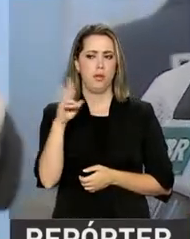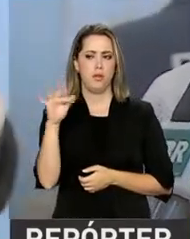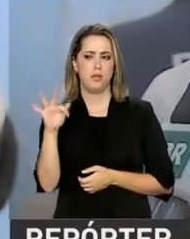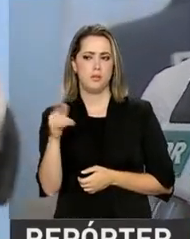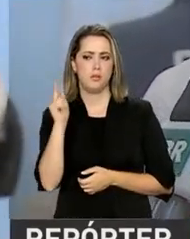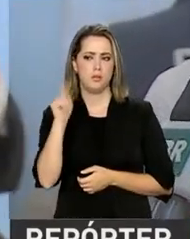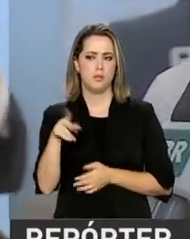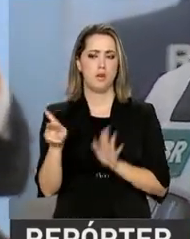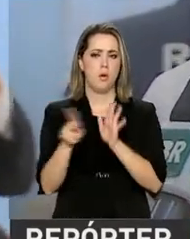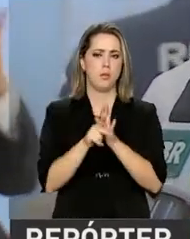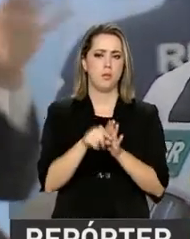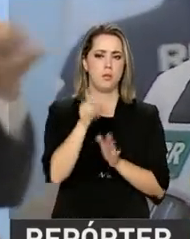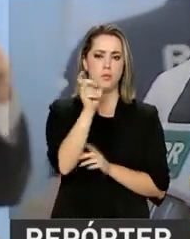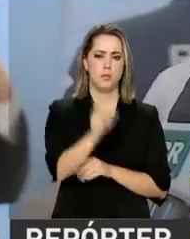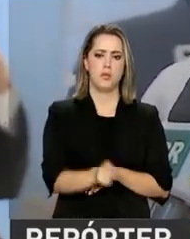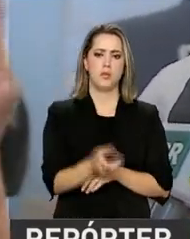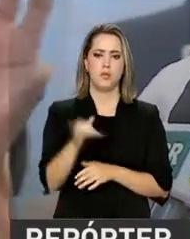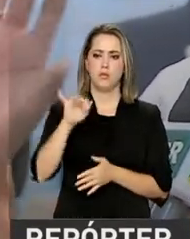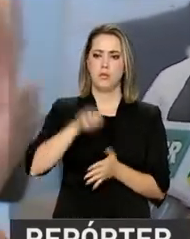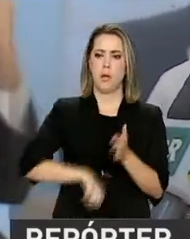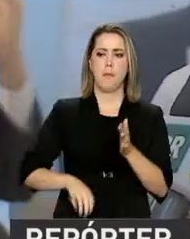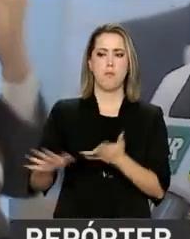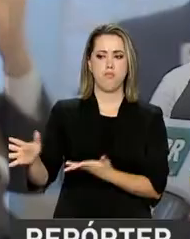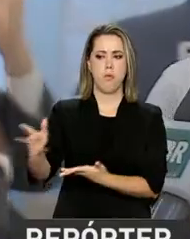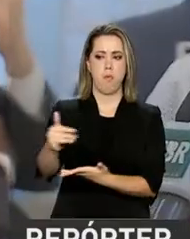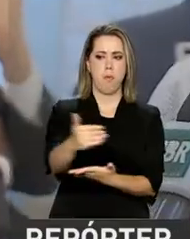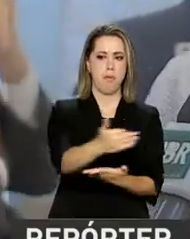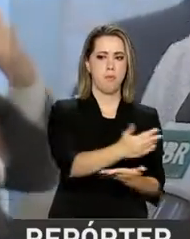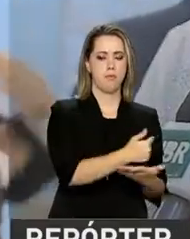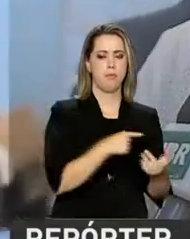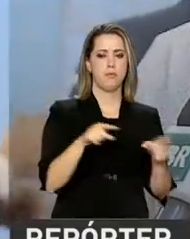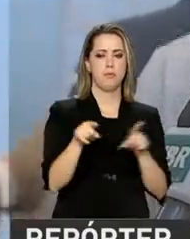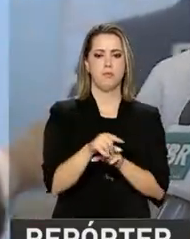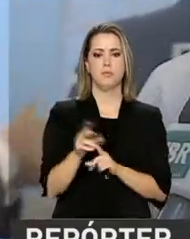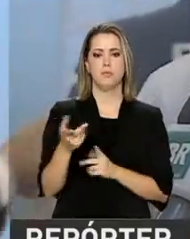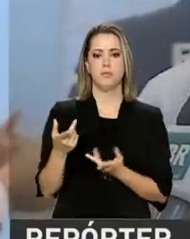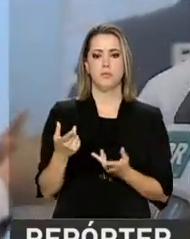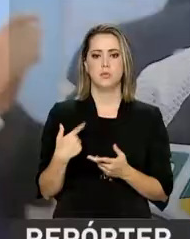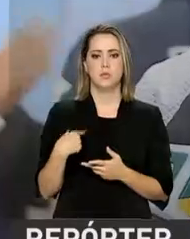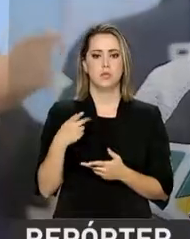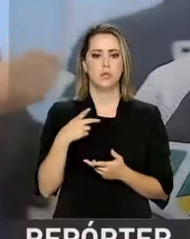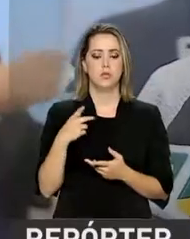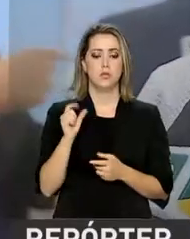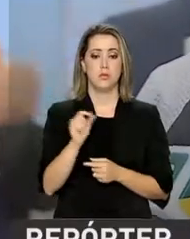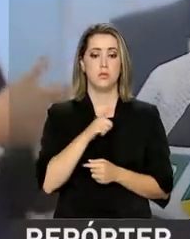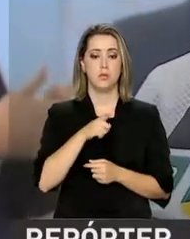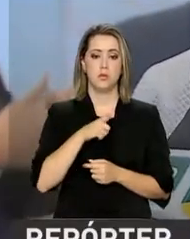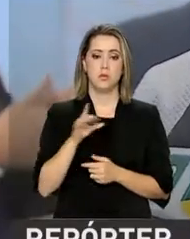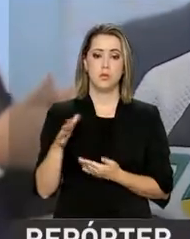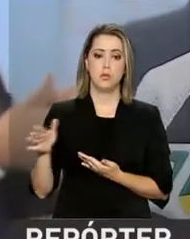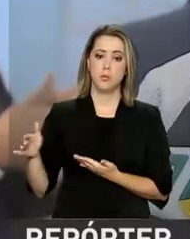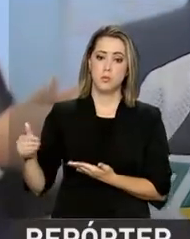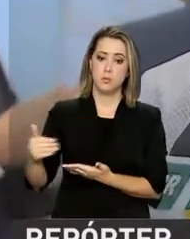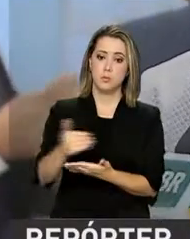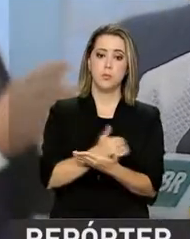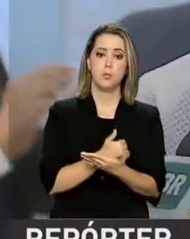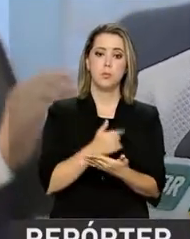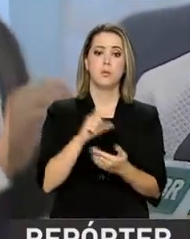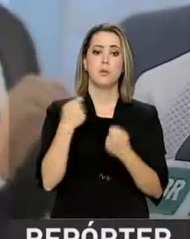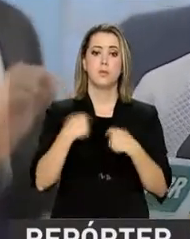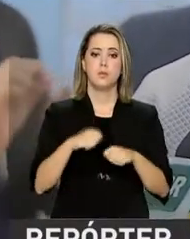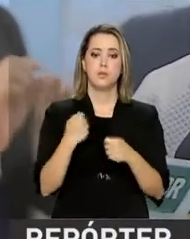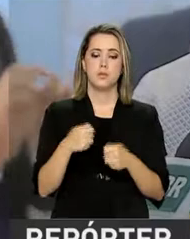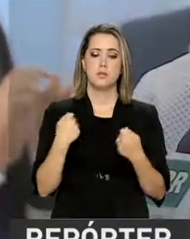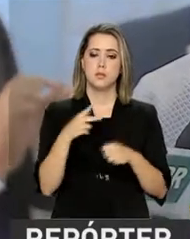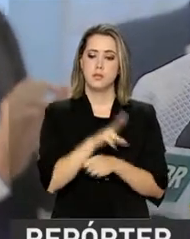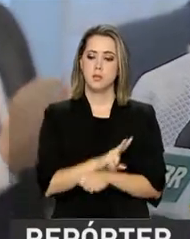pra tributária arrecadada loucamente sabe tem tem sua também porque tem que proteger o